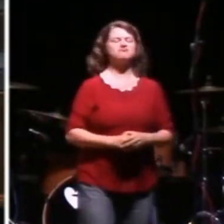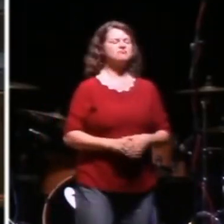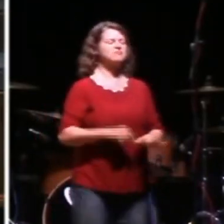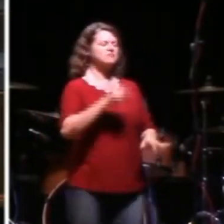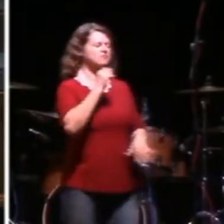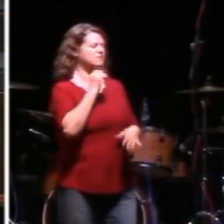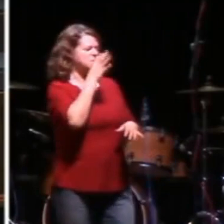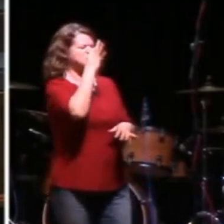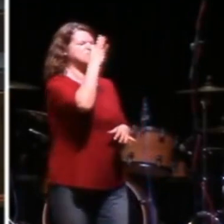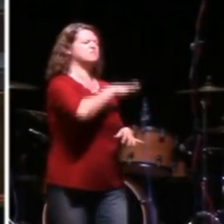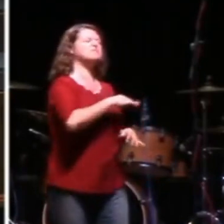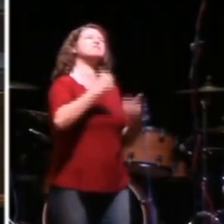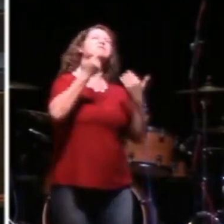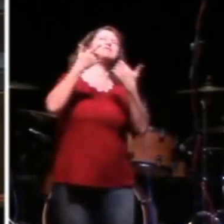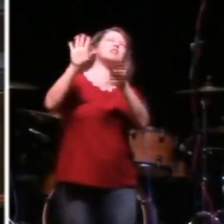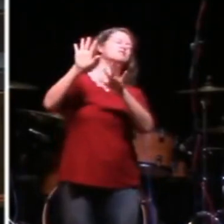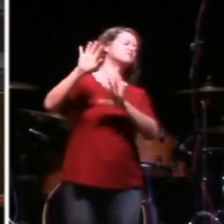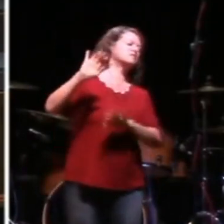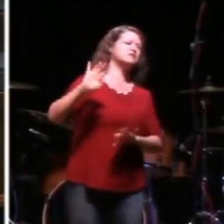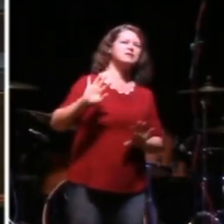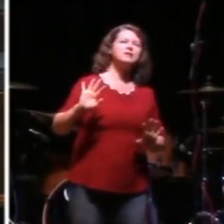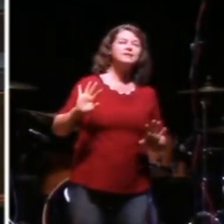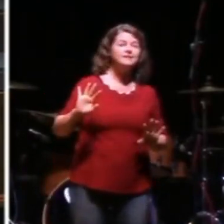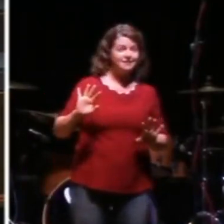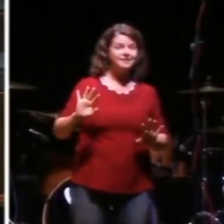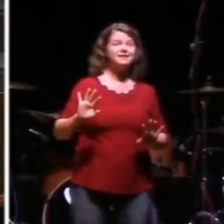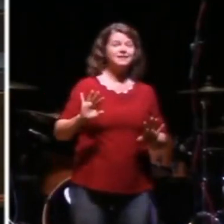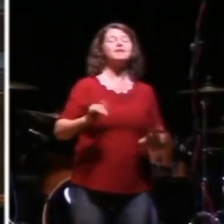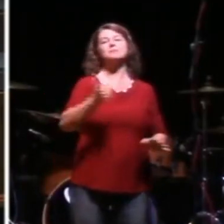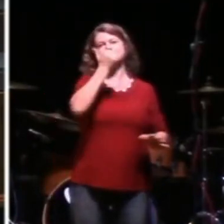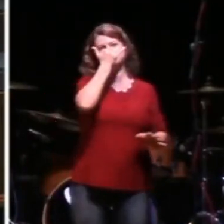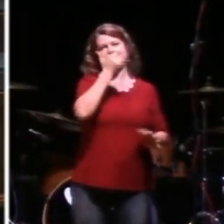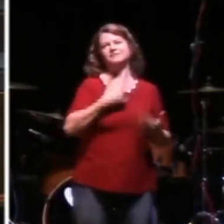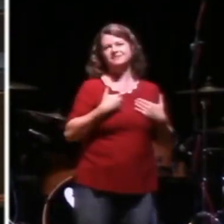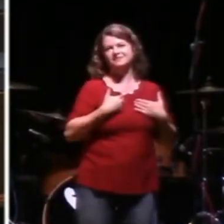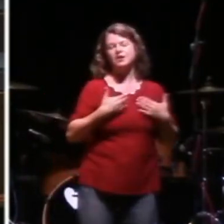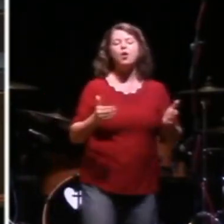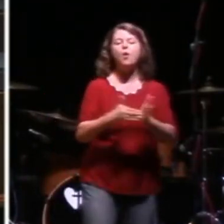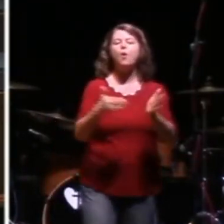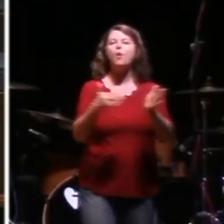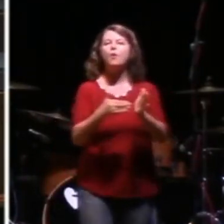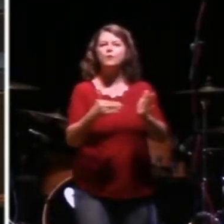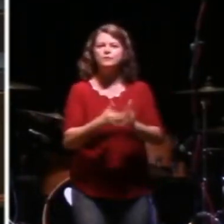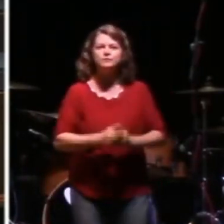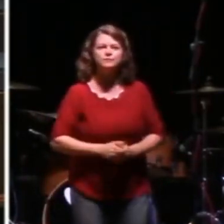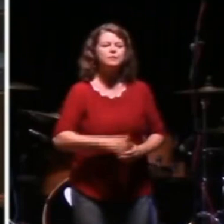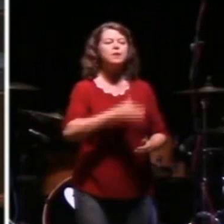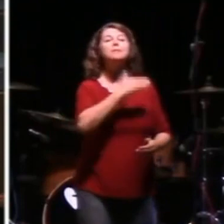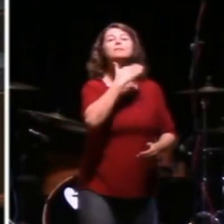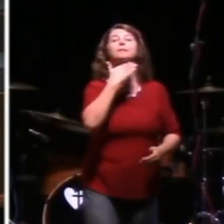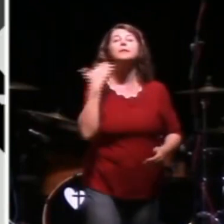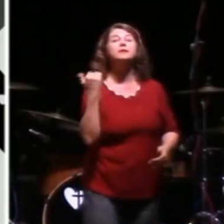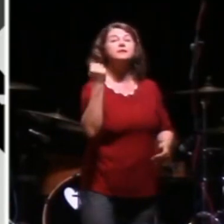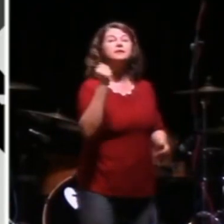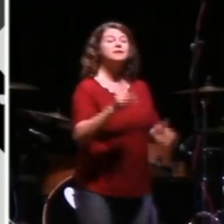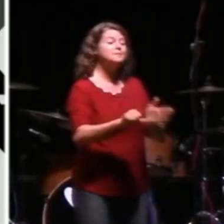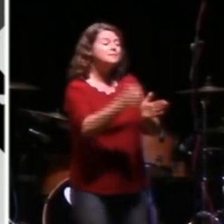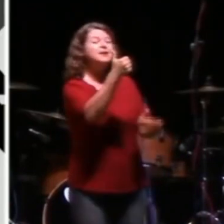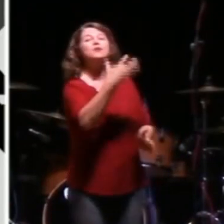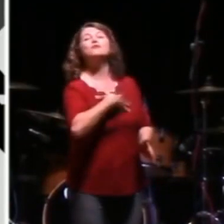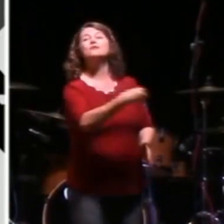e por último vem a porte dos primogênitos que diz é deus que salva